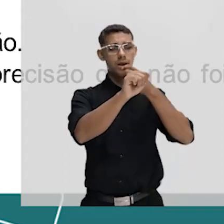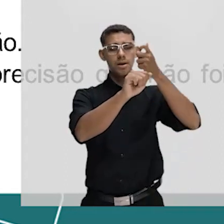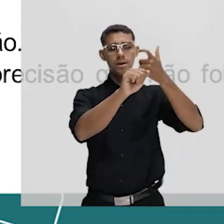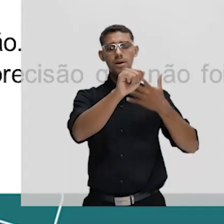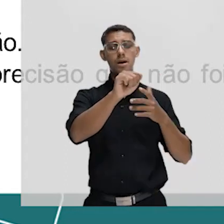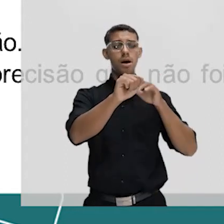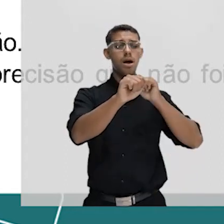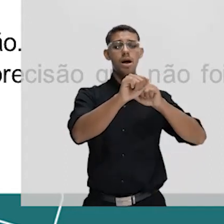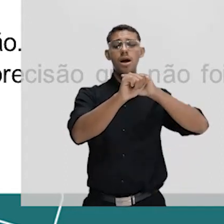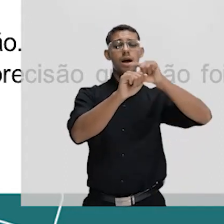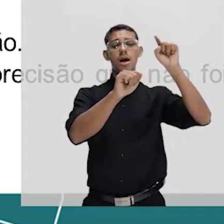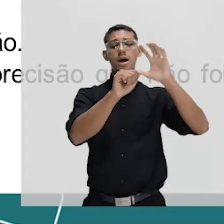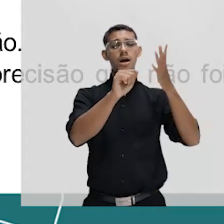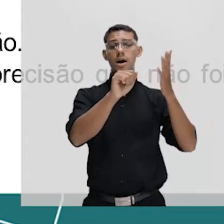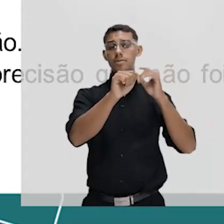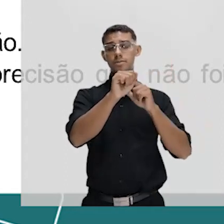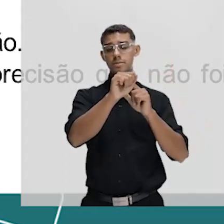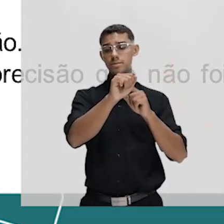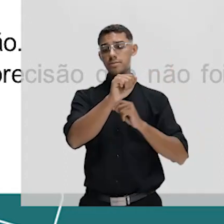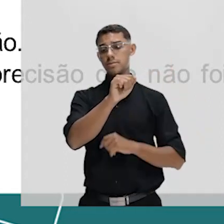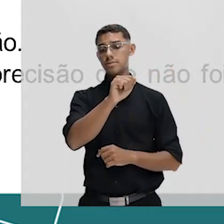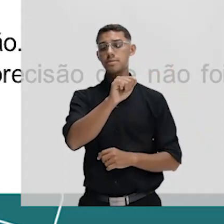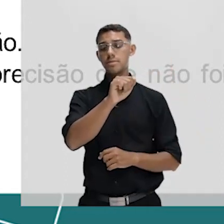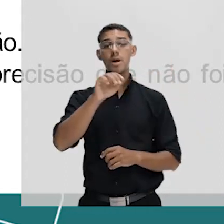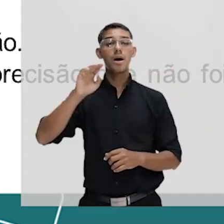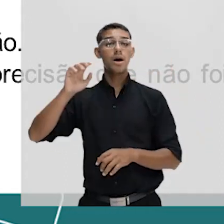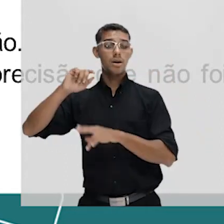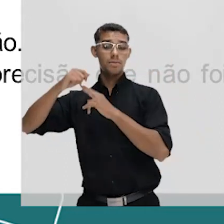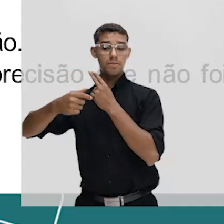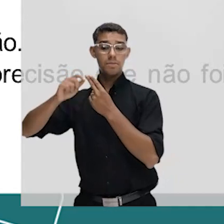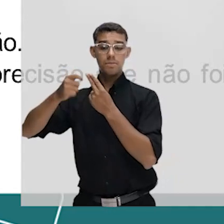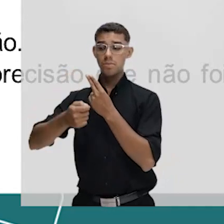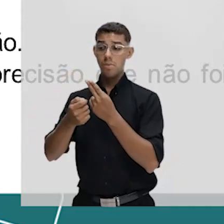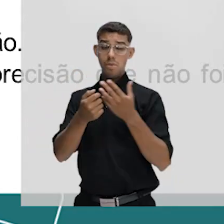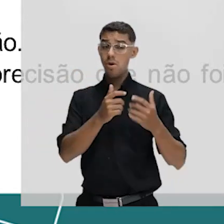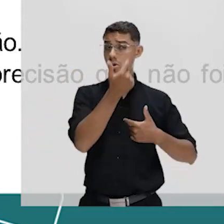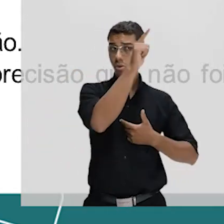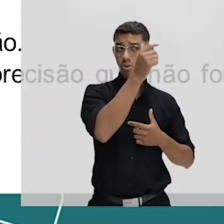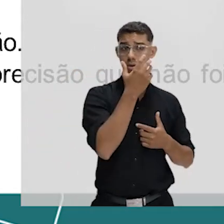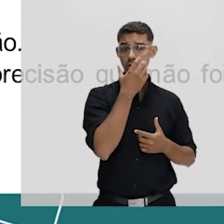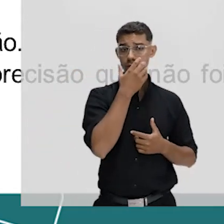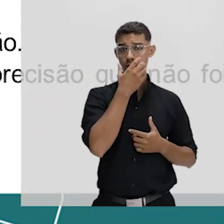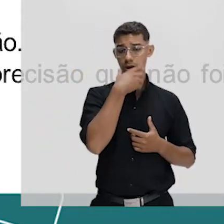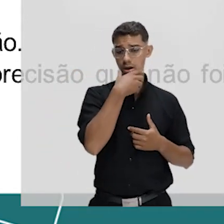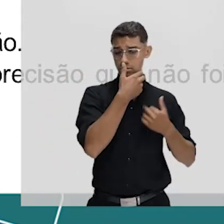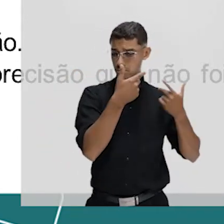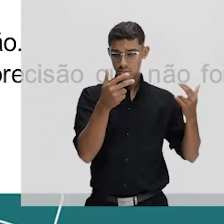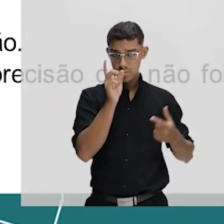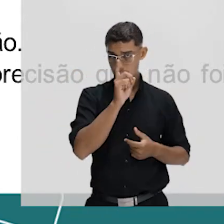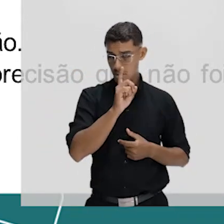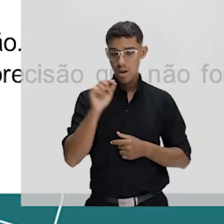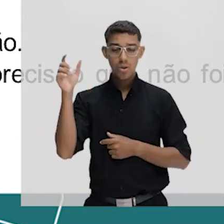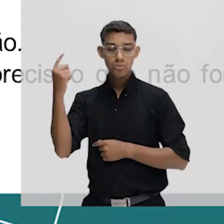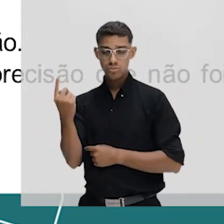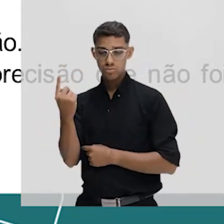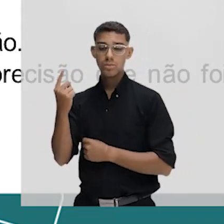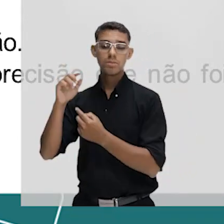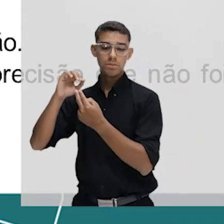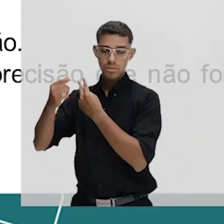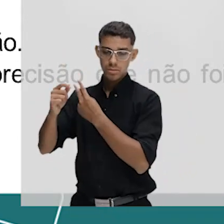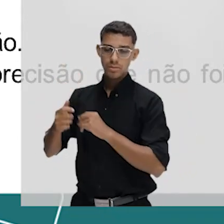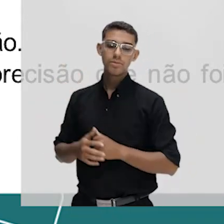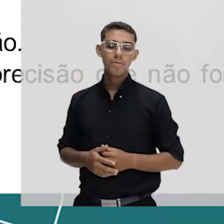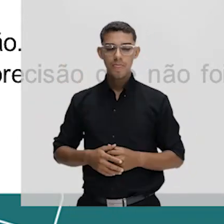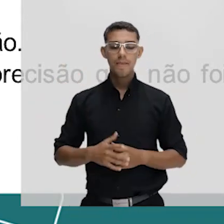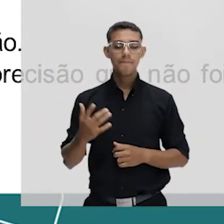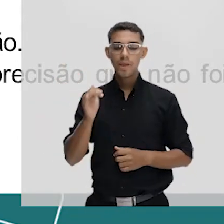a banana e não qualquer fruta. No exemplo 2, né, a casa foi pintada na cor vermelha pelo pai de João.